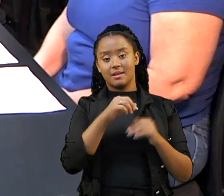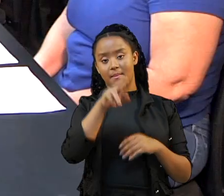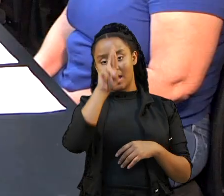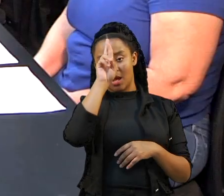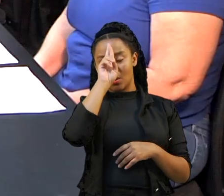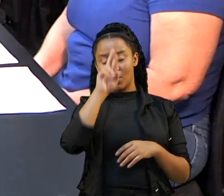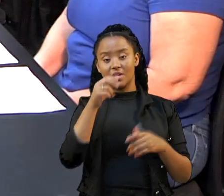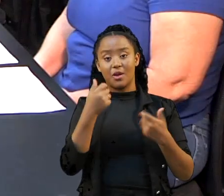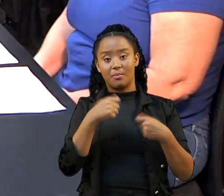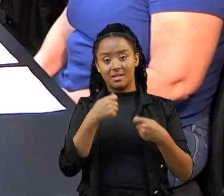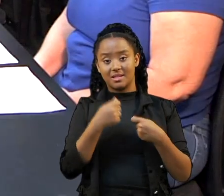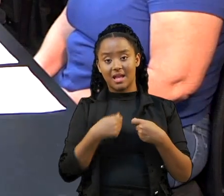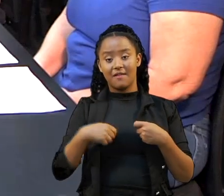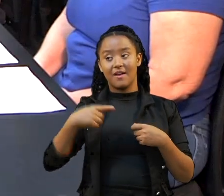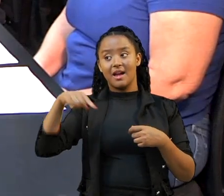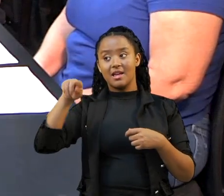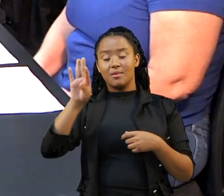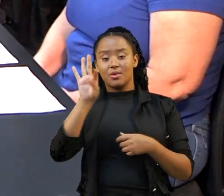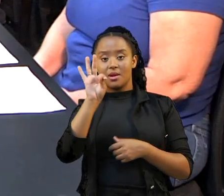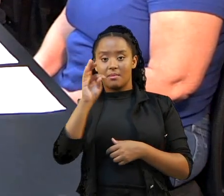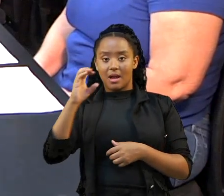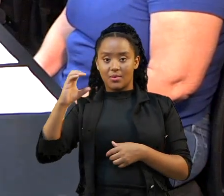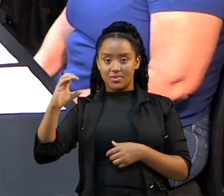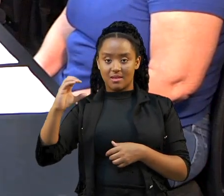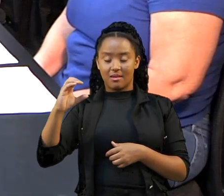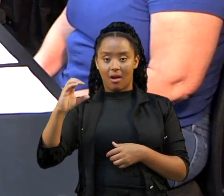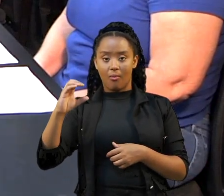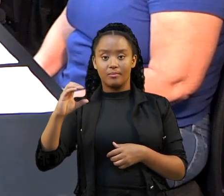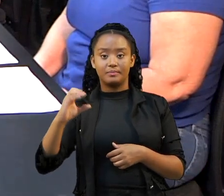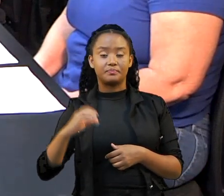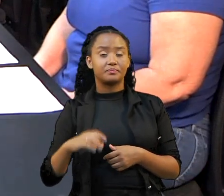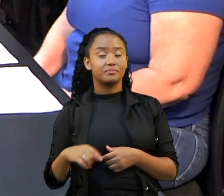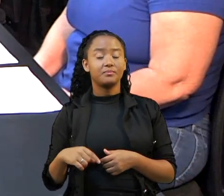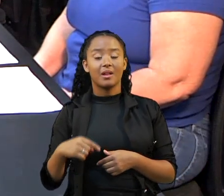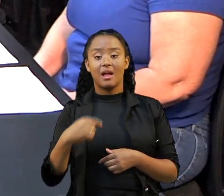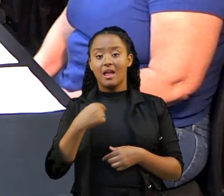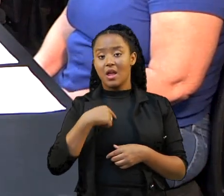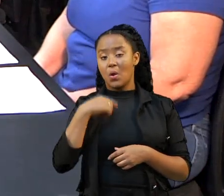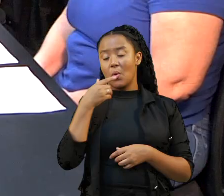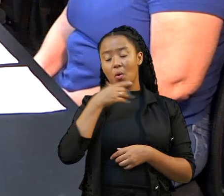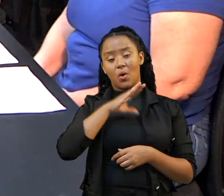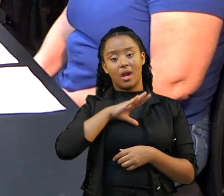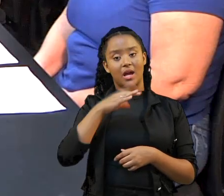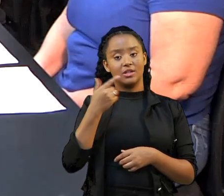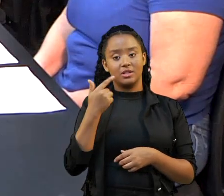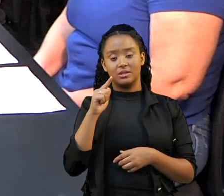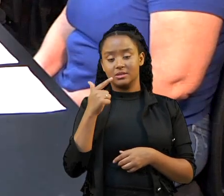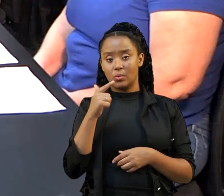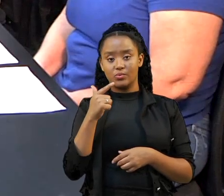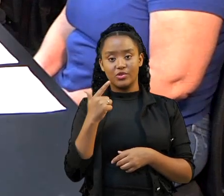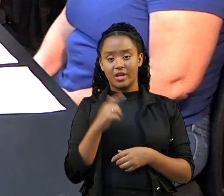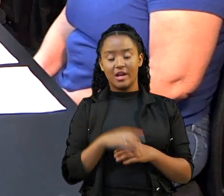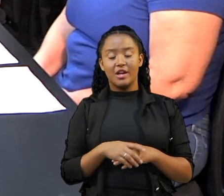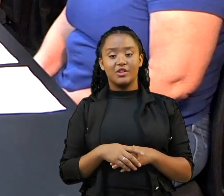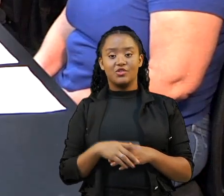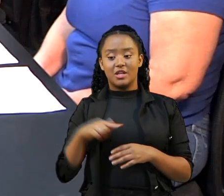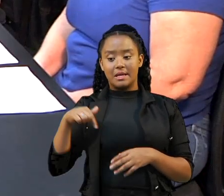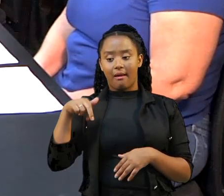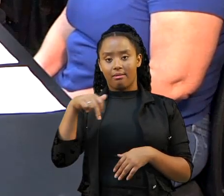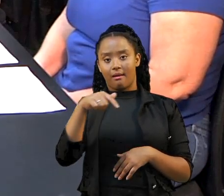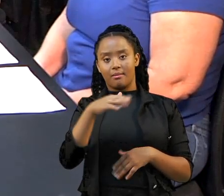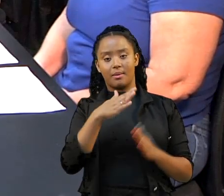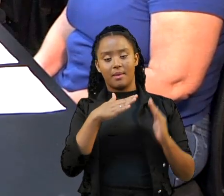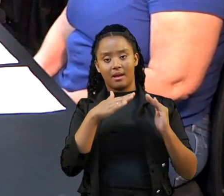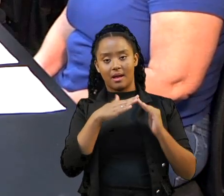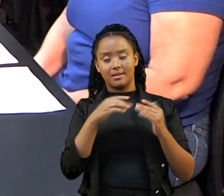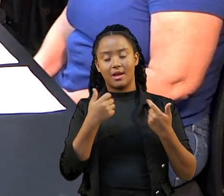mulher, na rua, é muito perigoso. À noite eu não tinha coragem de ir andando para casa, e eu tinha que pegar o ônibus que me deixava o mais próximo de casa possível.